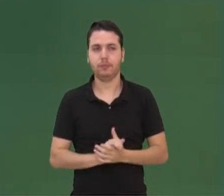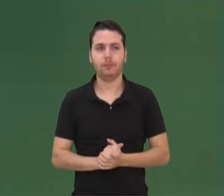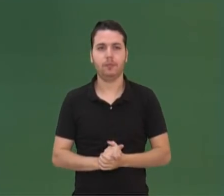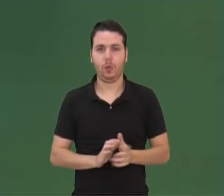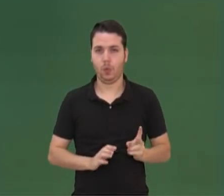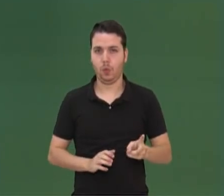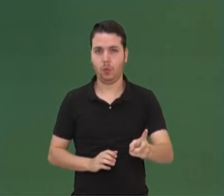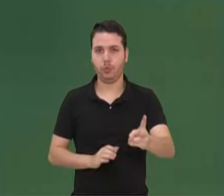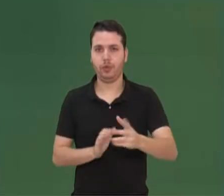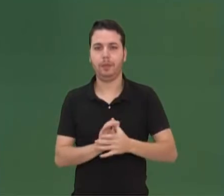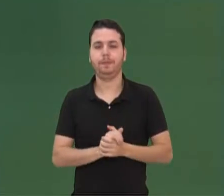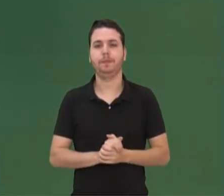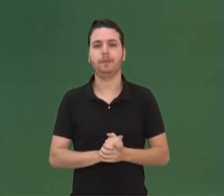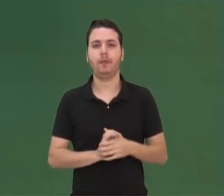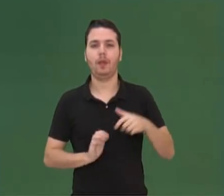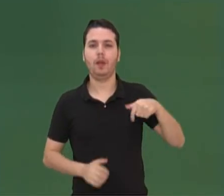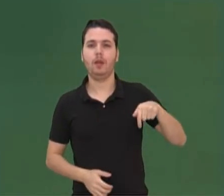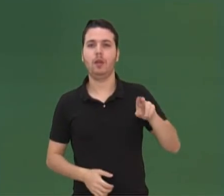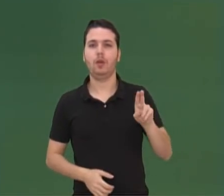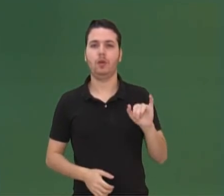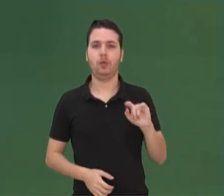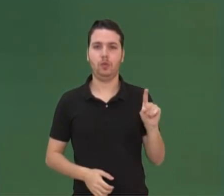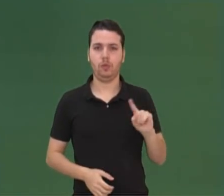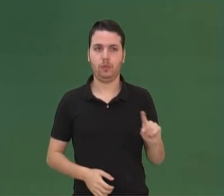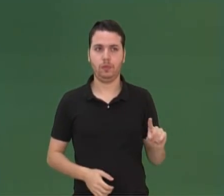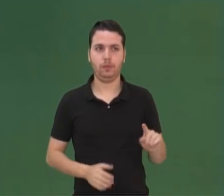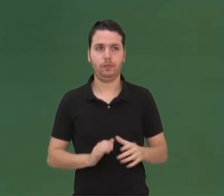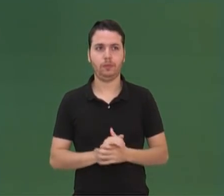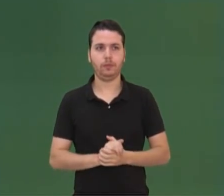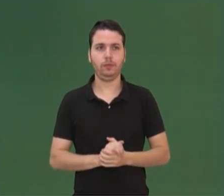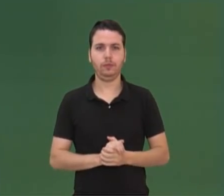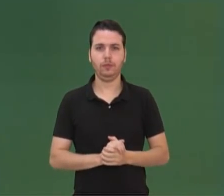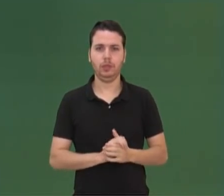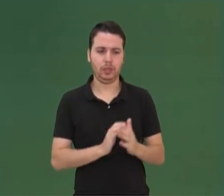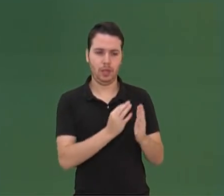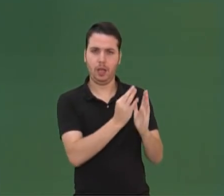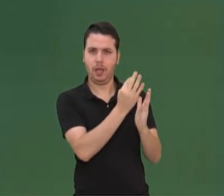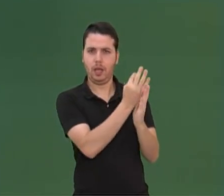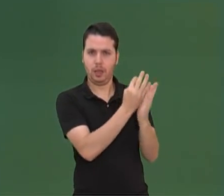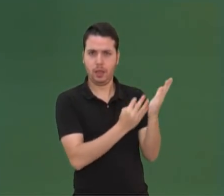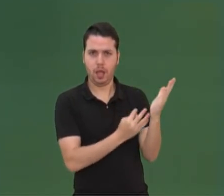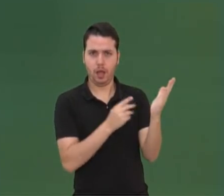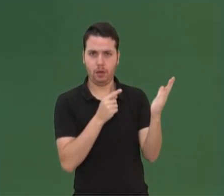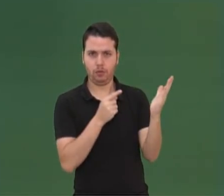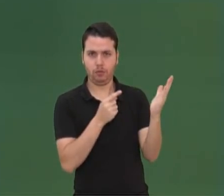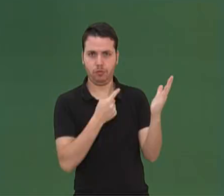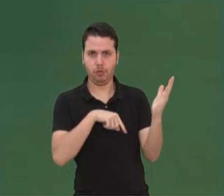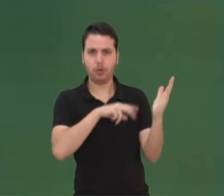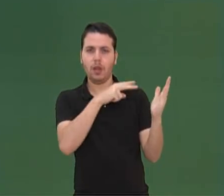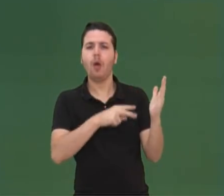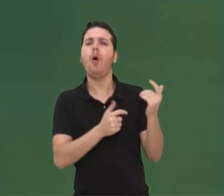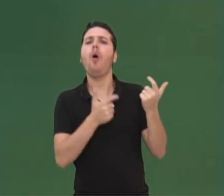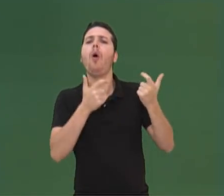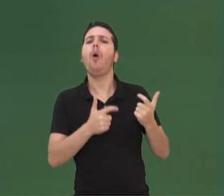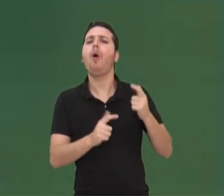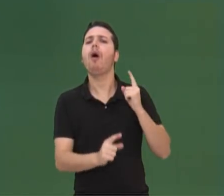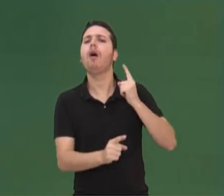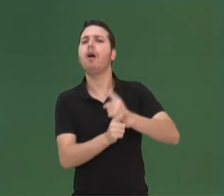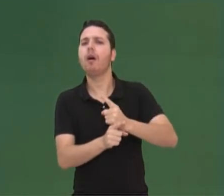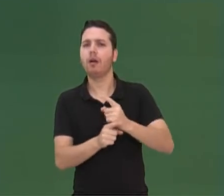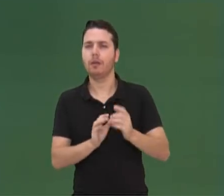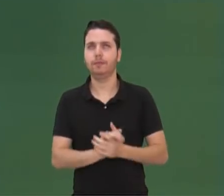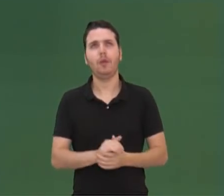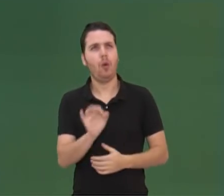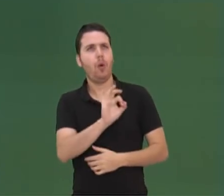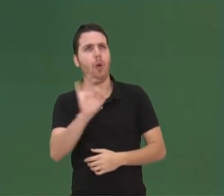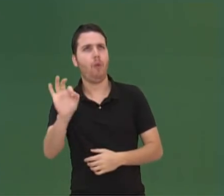Um outro quiz para você. Onde esse texto pode ser encontrado? Ah, ótimo, professora.